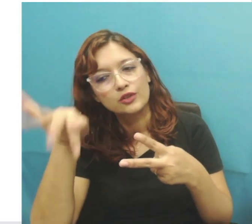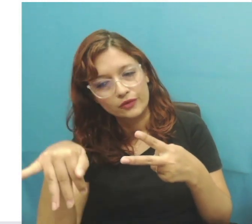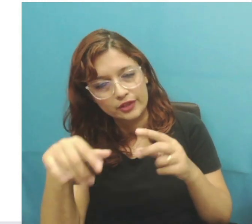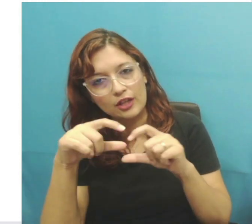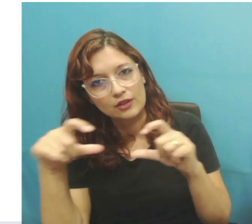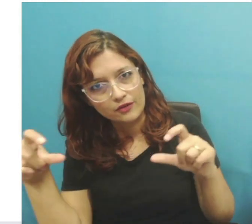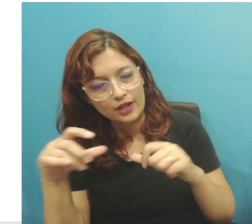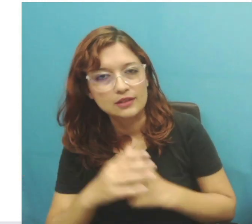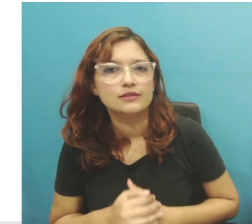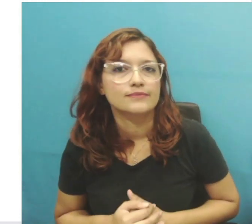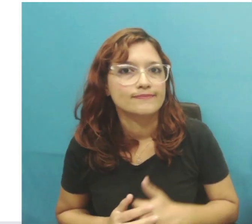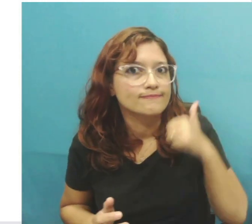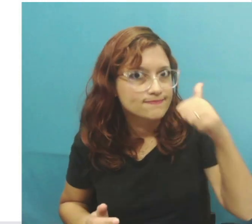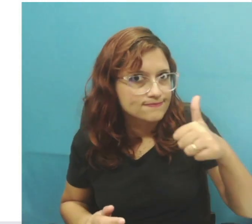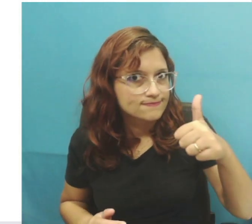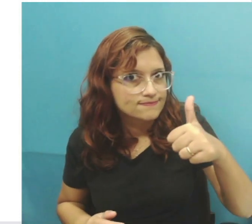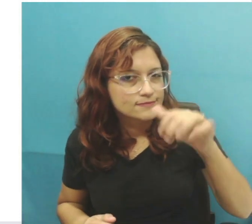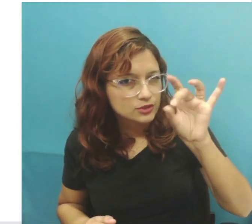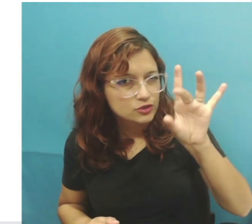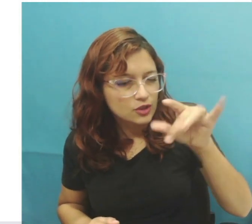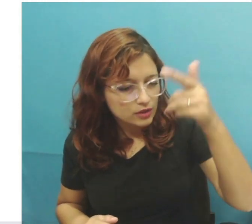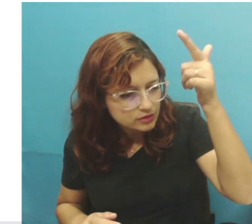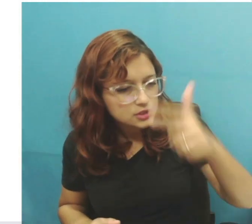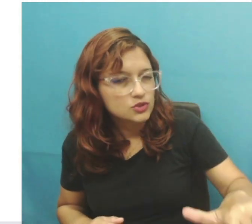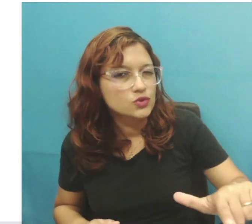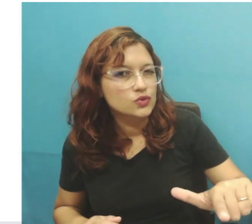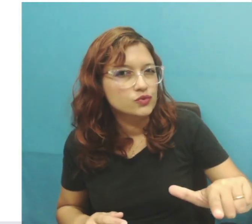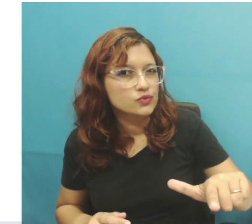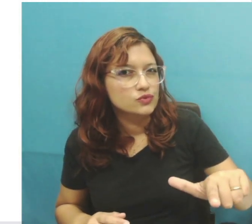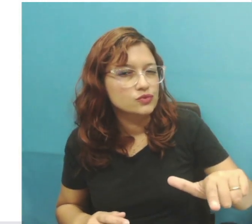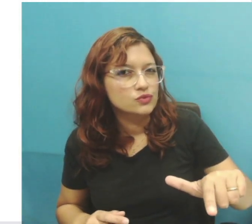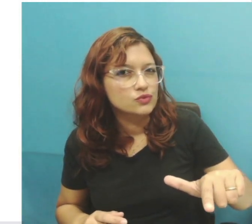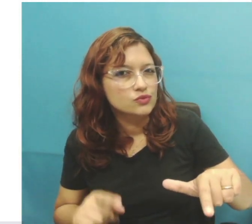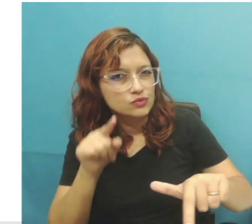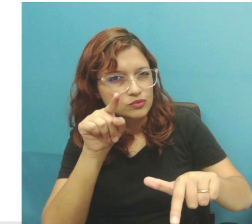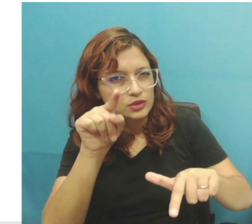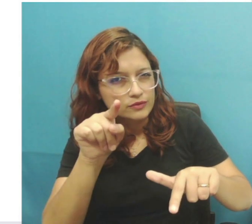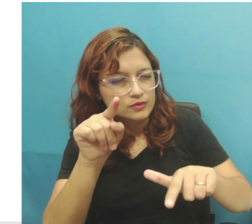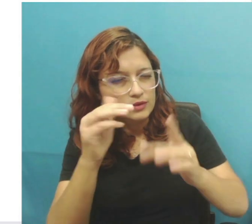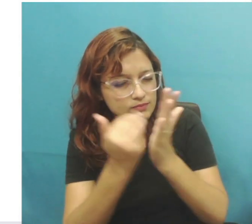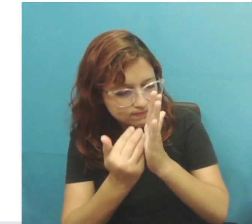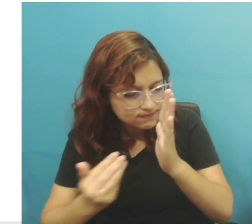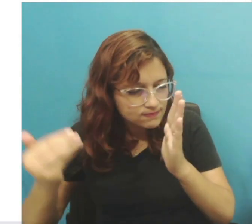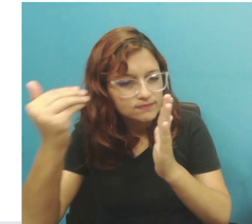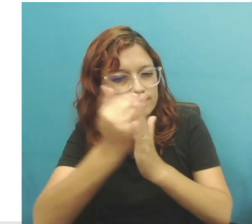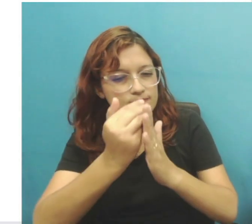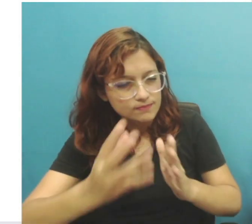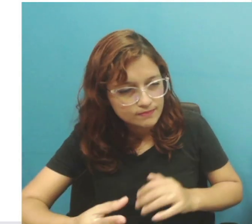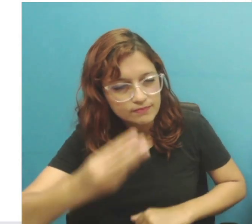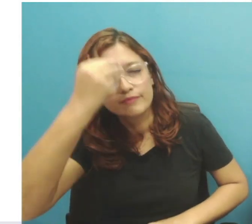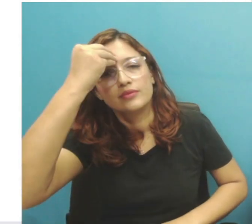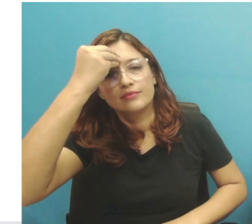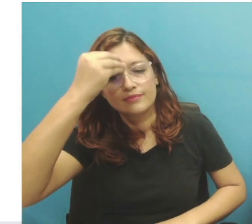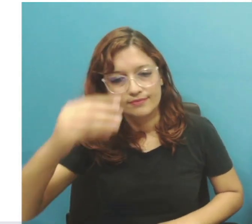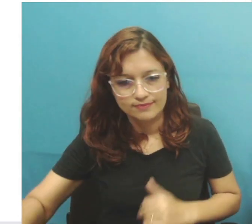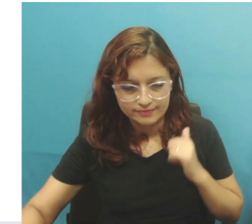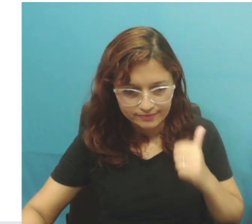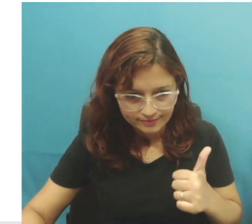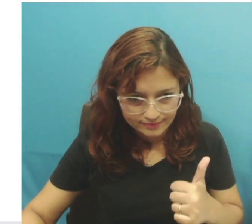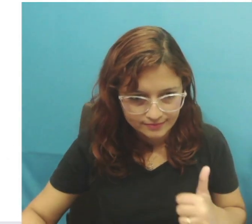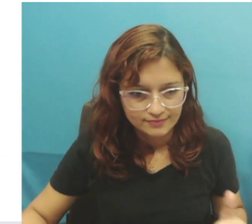está acompanhado de preposição e está no final da frase, certo? Só para reforçar, para